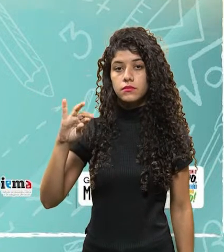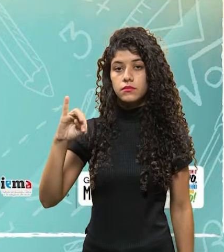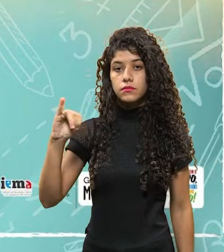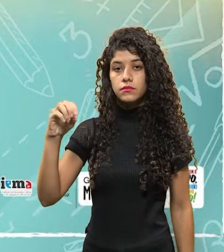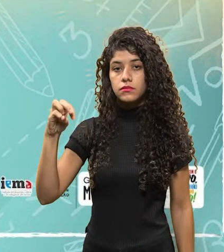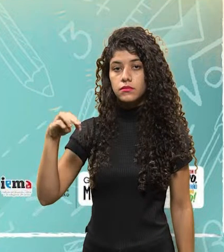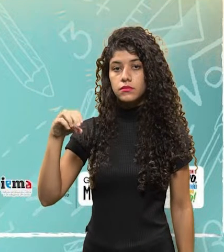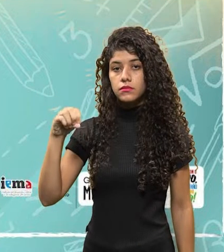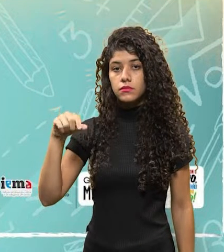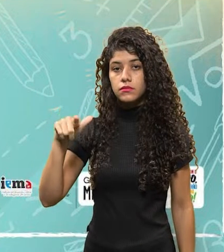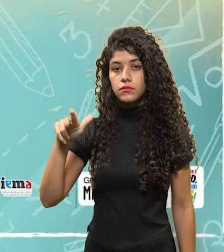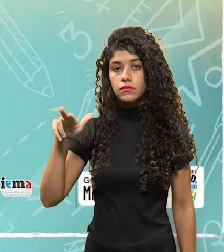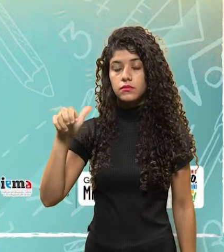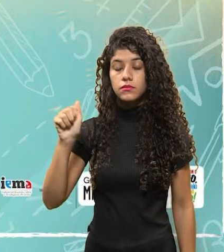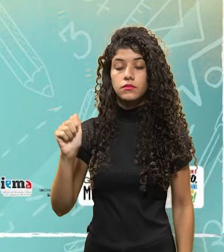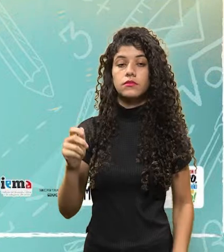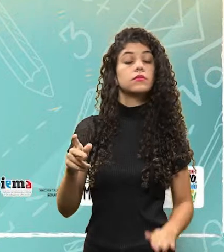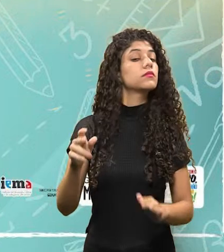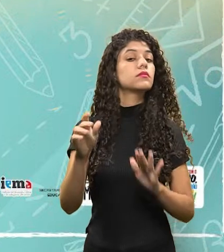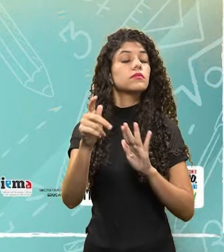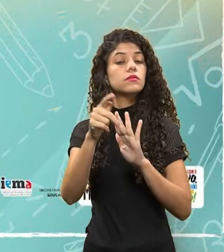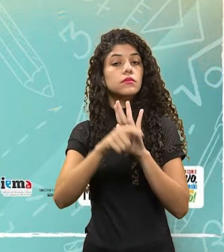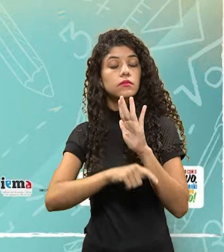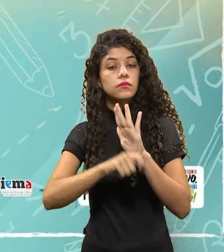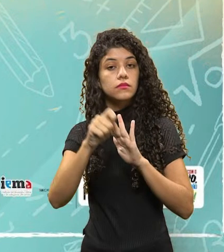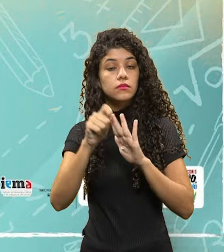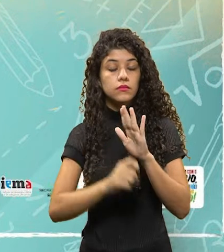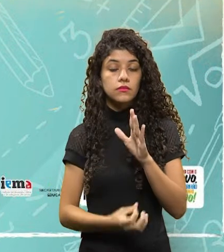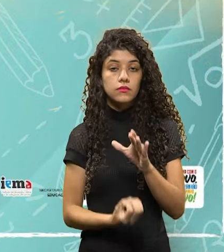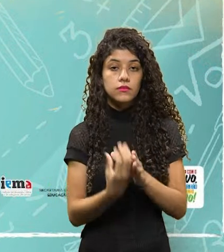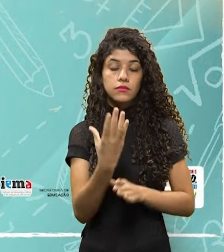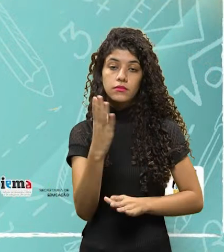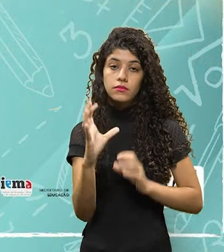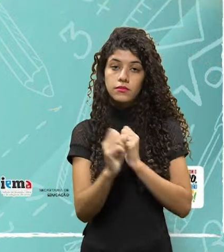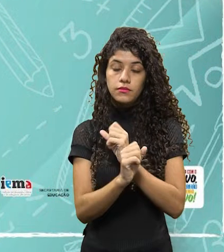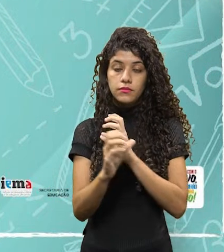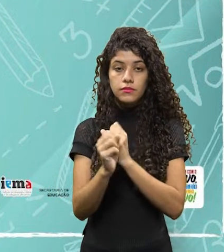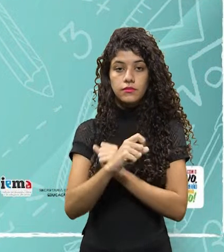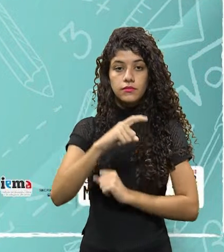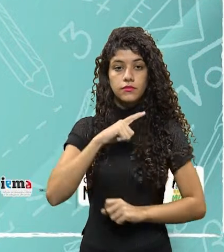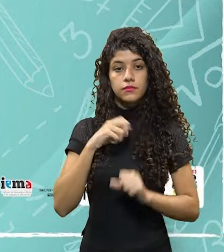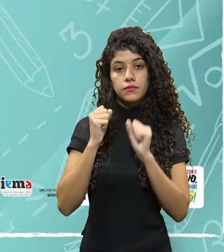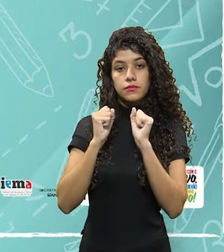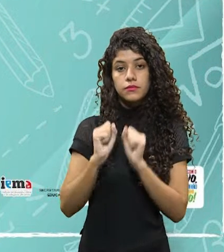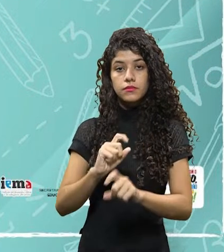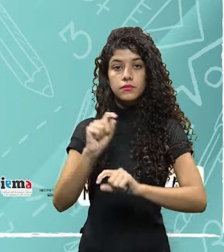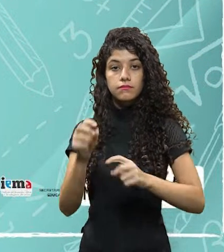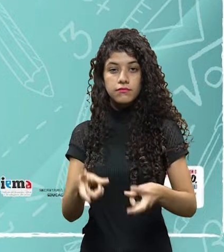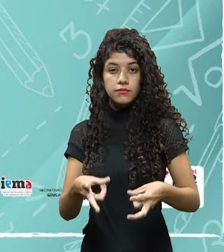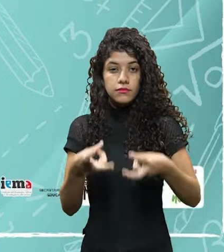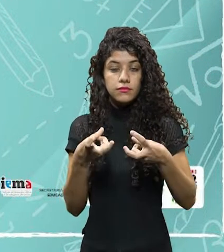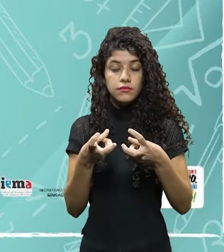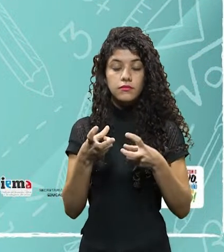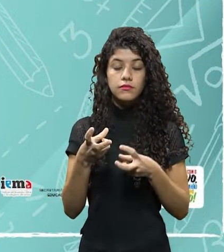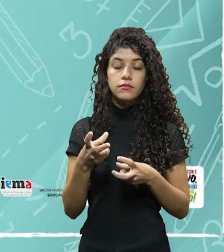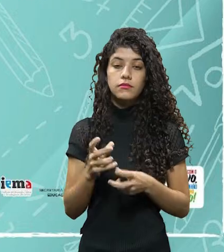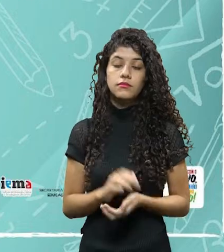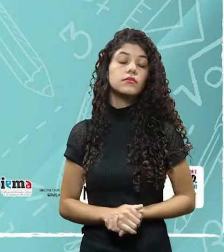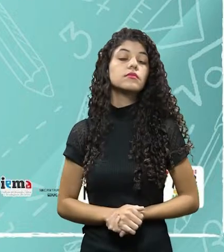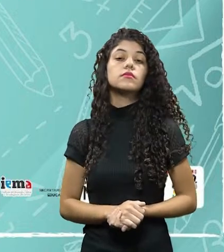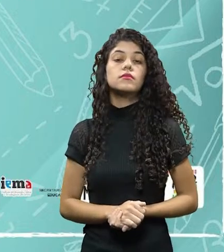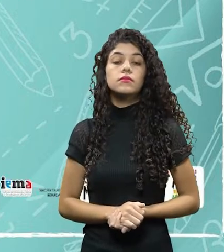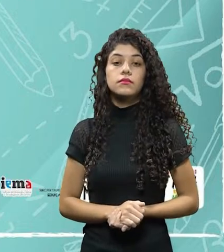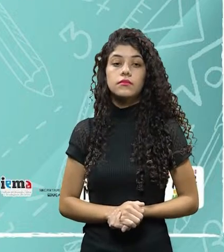importante relatório gerado pela contabilidade. Através dele, pode-se identificar a saúde financeira e econômica